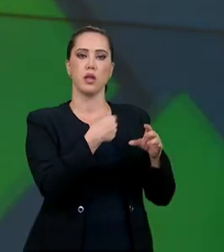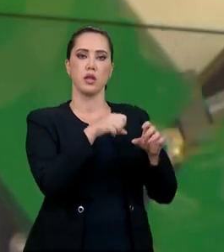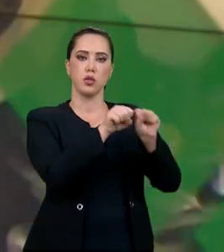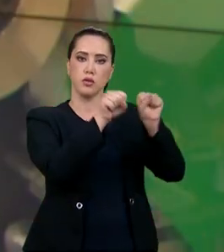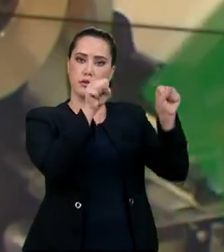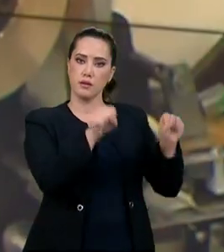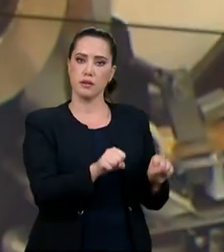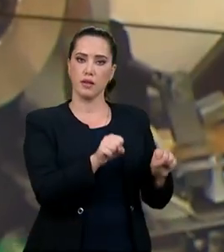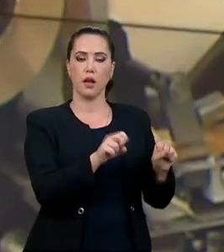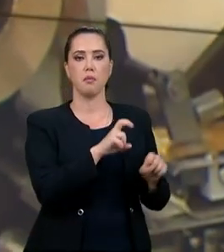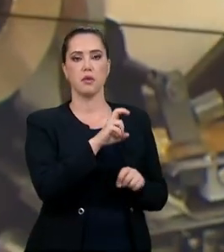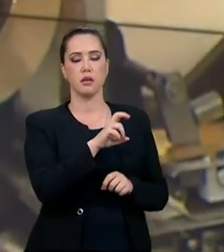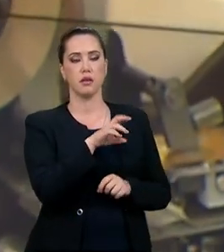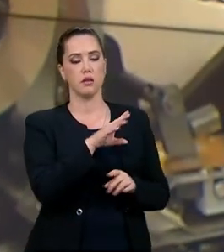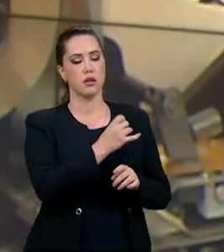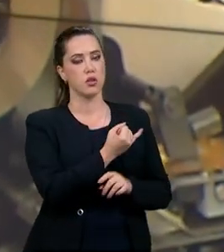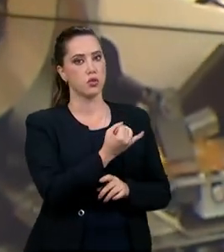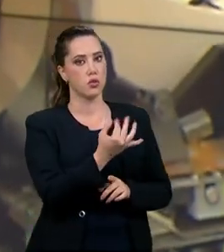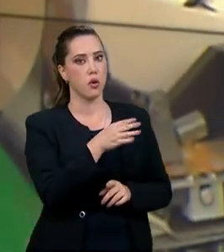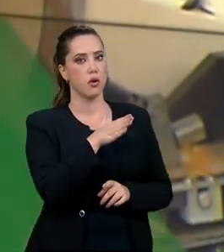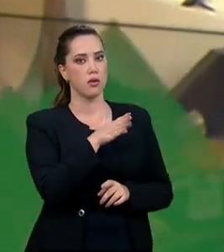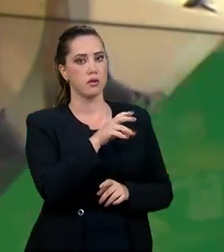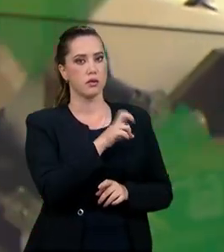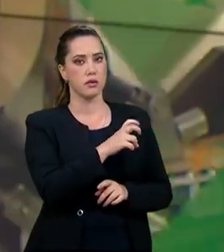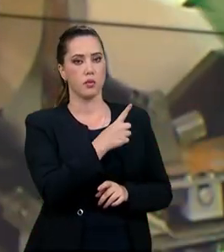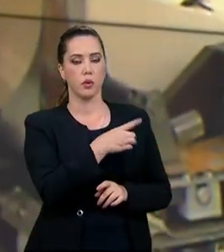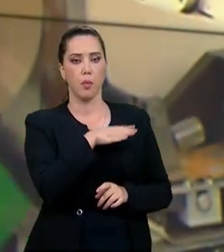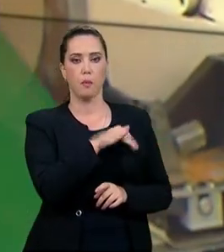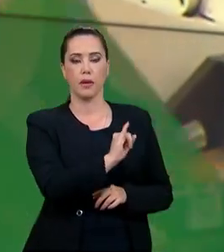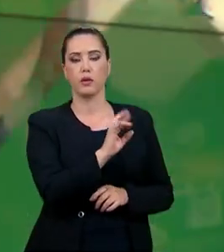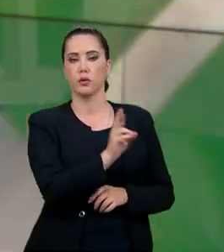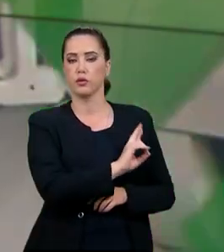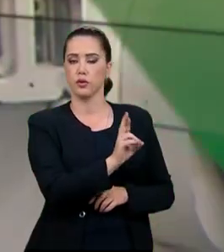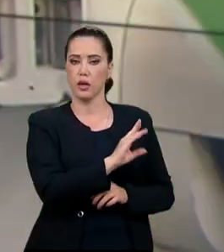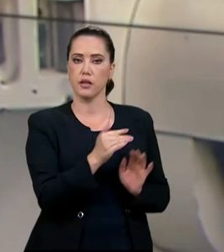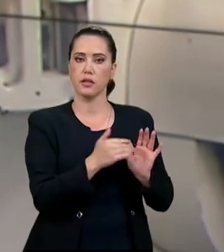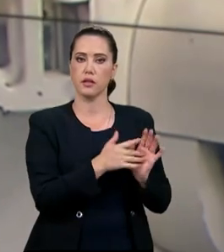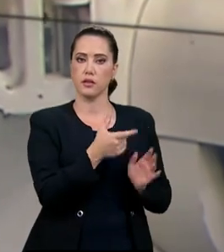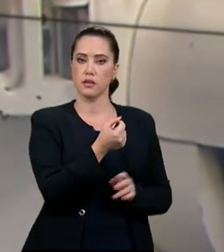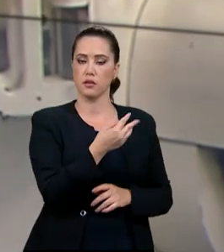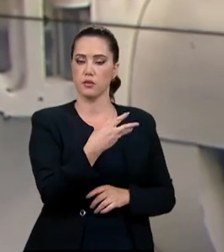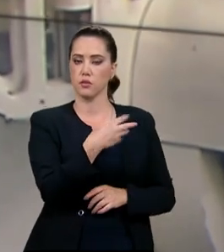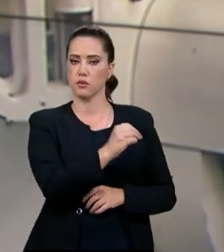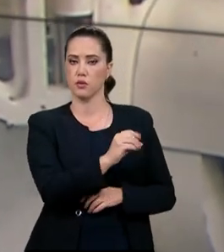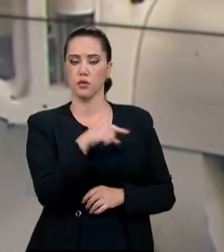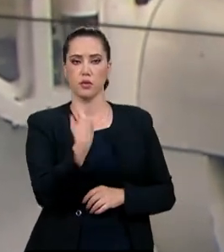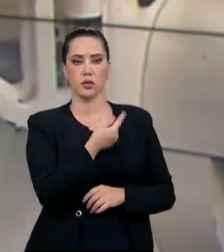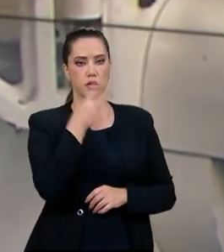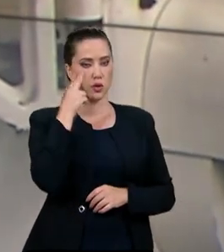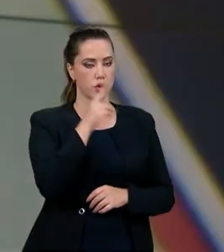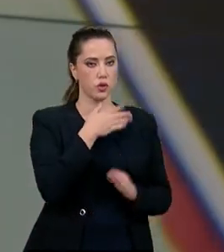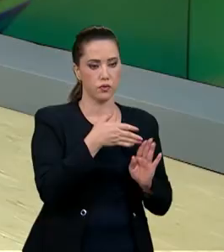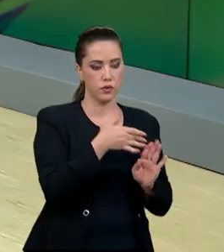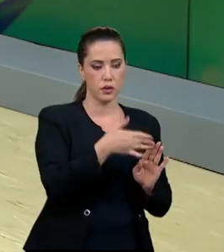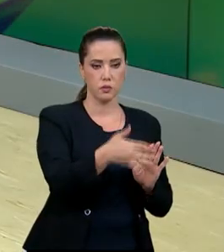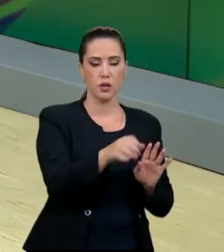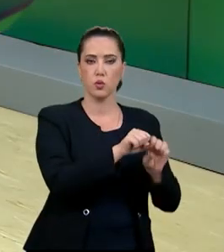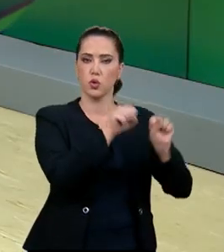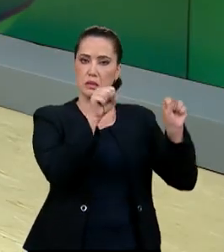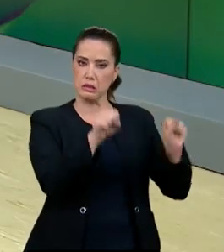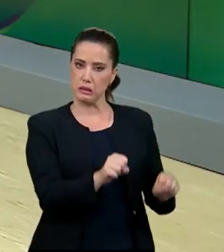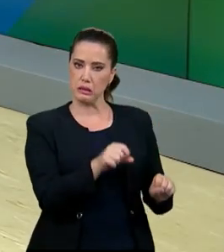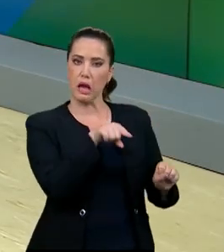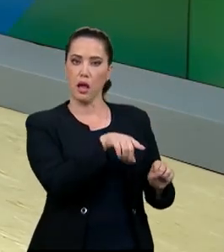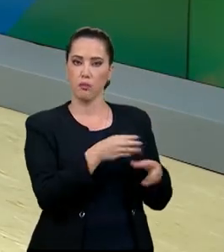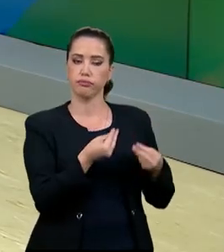101 bilhões até 2030, né? Isso aí é a demanda que vai ser trazida aqui para a cadeia produtiva de software, de tecnologia